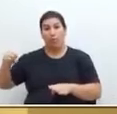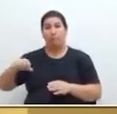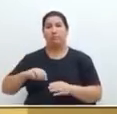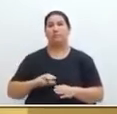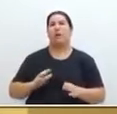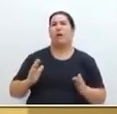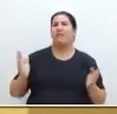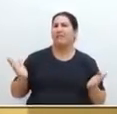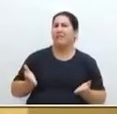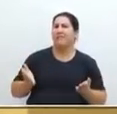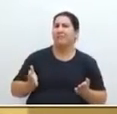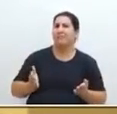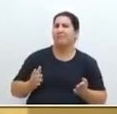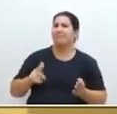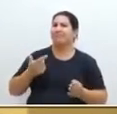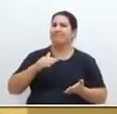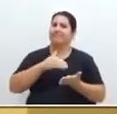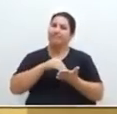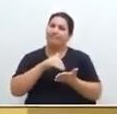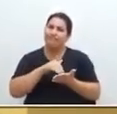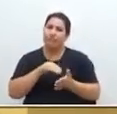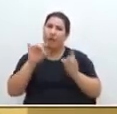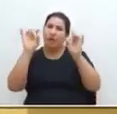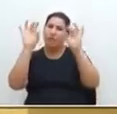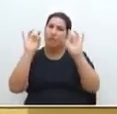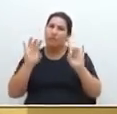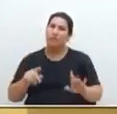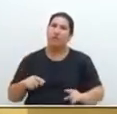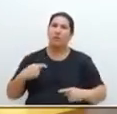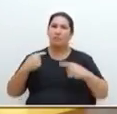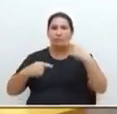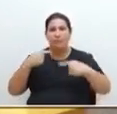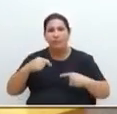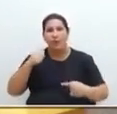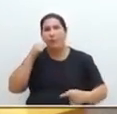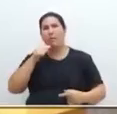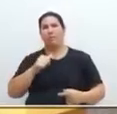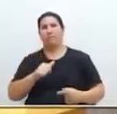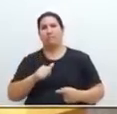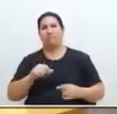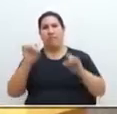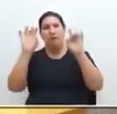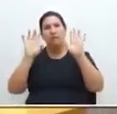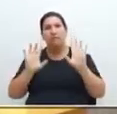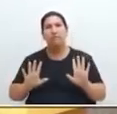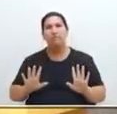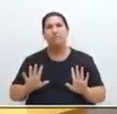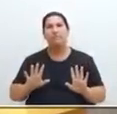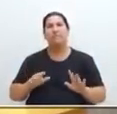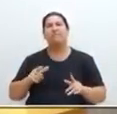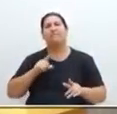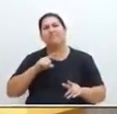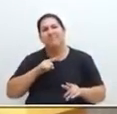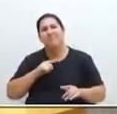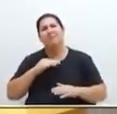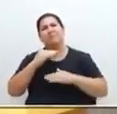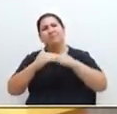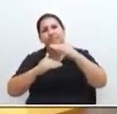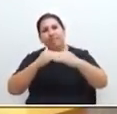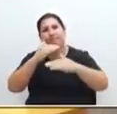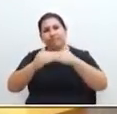tivemos uma secretaria especial de política para as mulheres nós ainda temos que